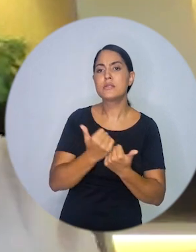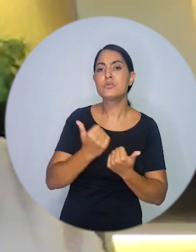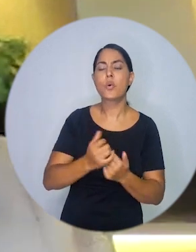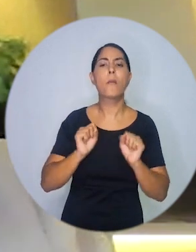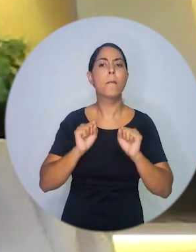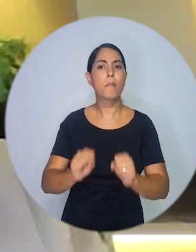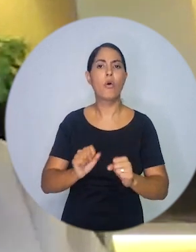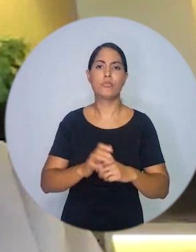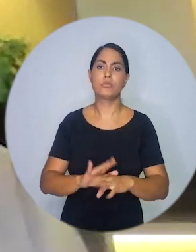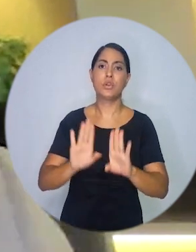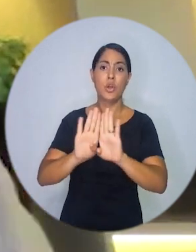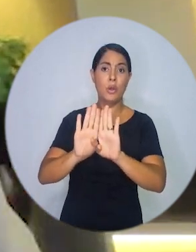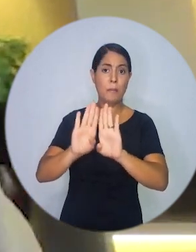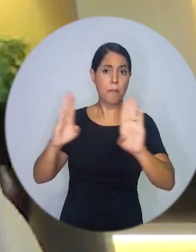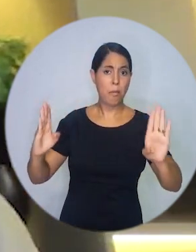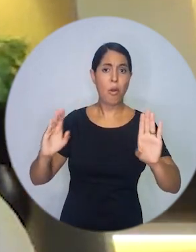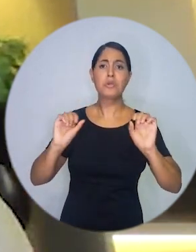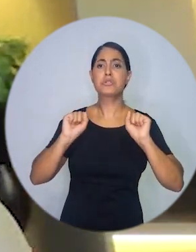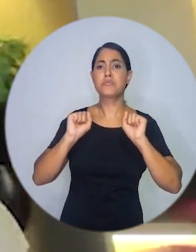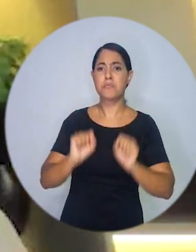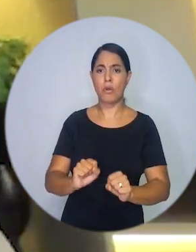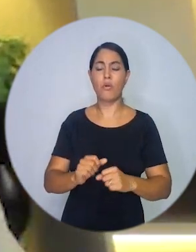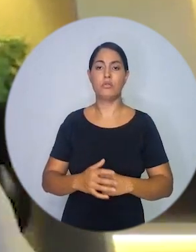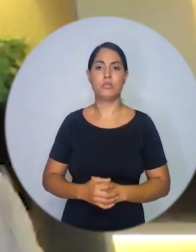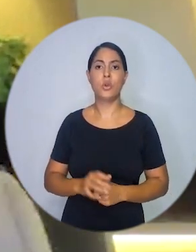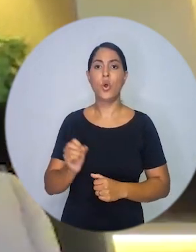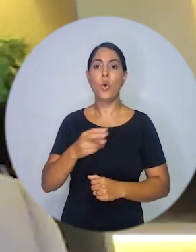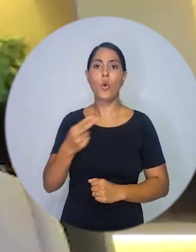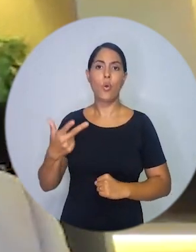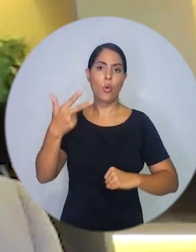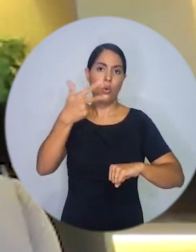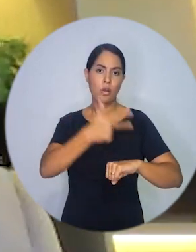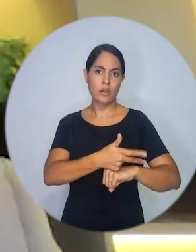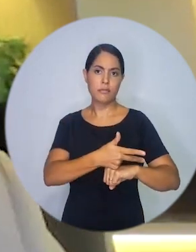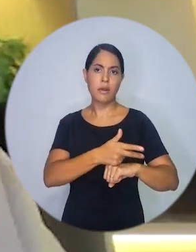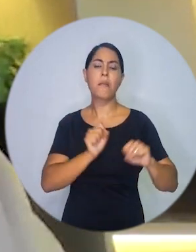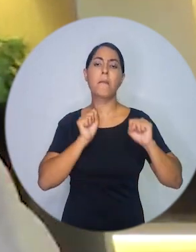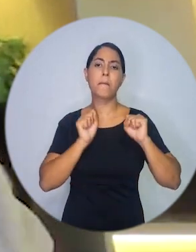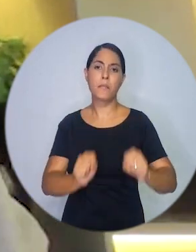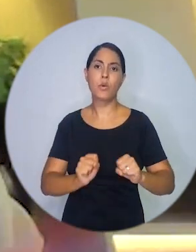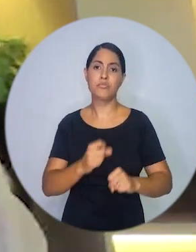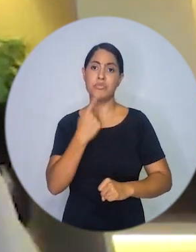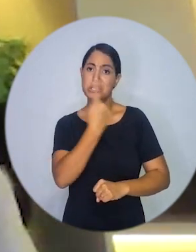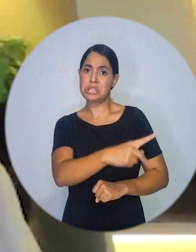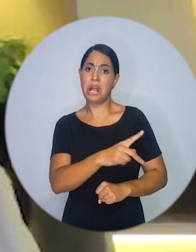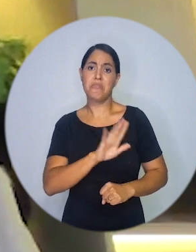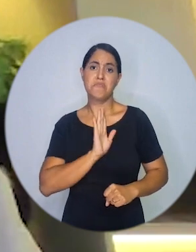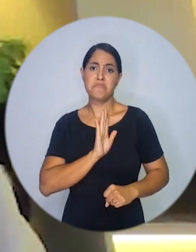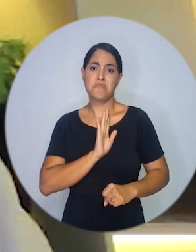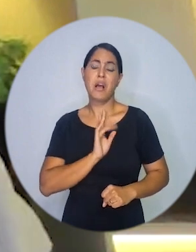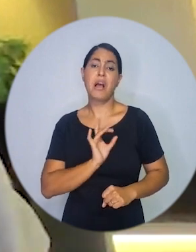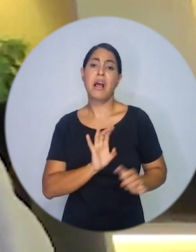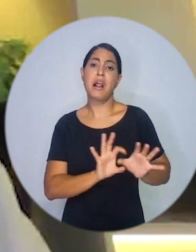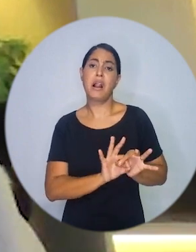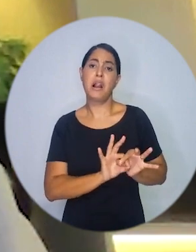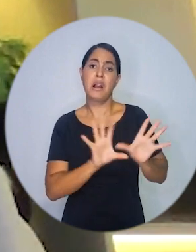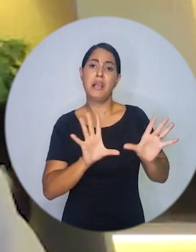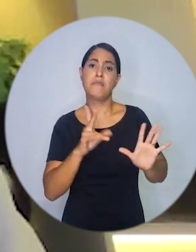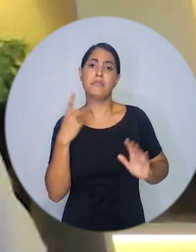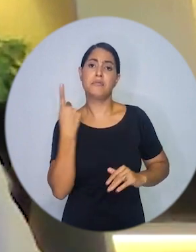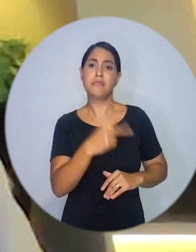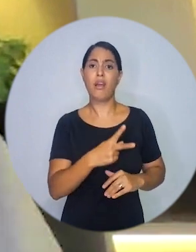porta aberta, pode até gravar e ficar com ela a gravação. as cautelas que ela